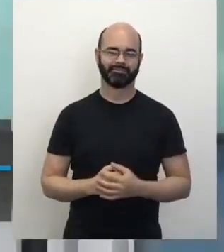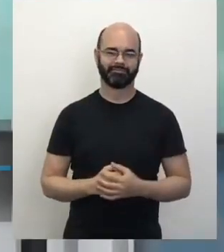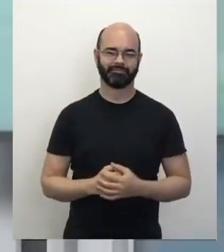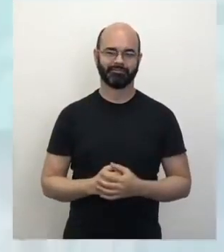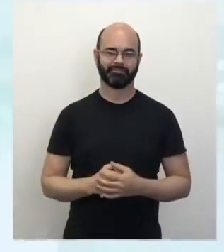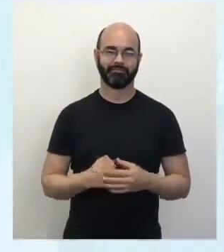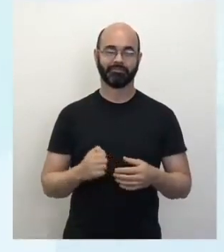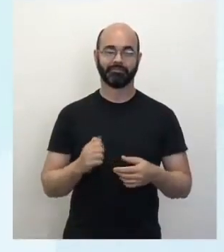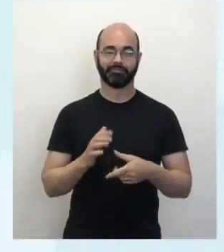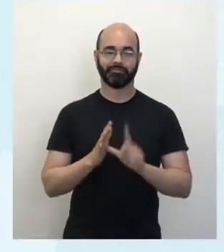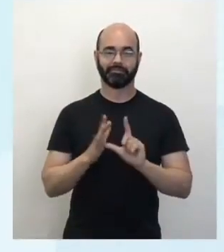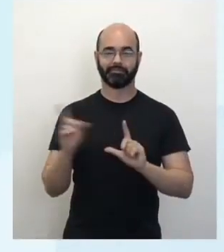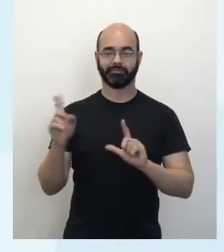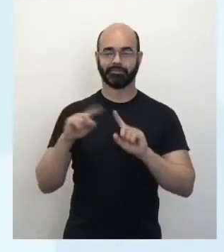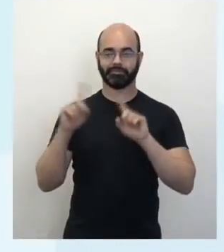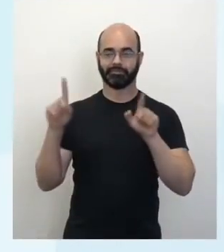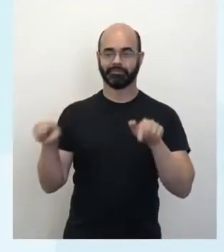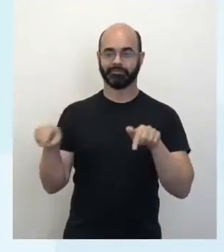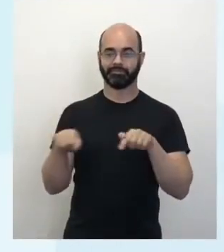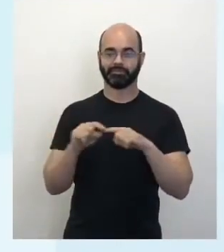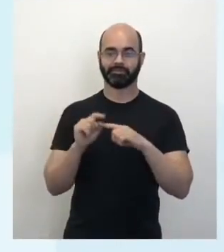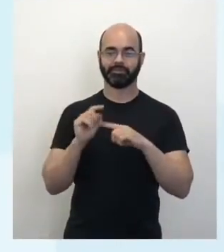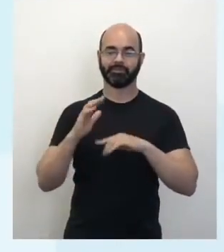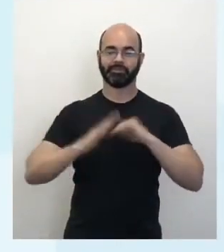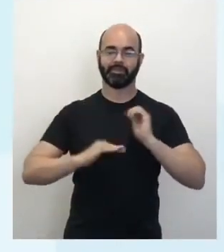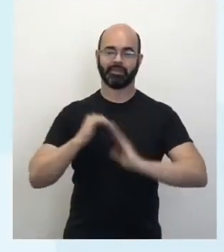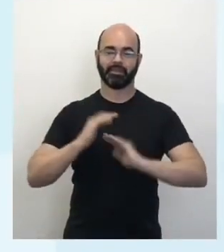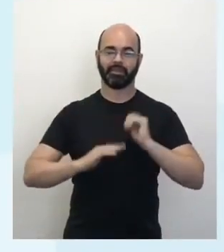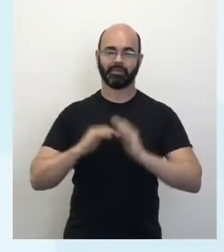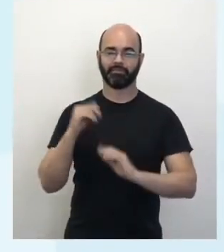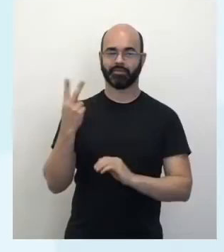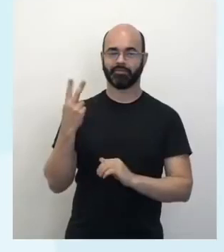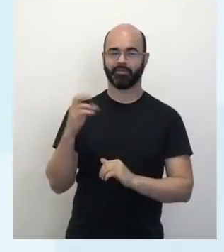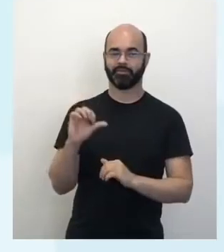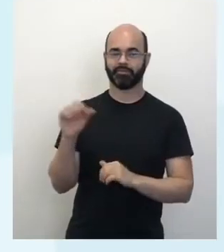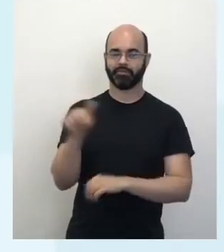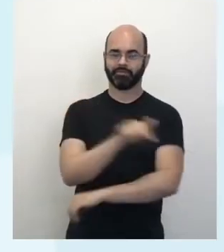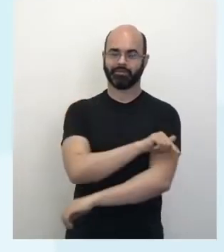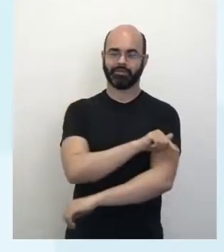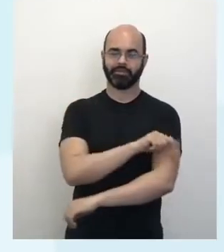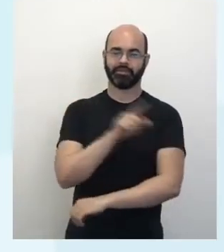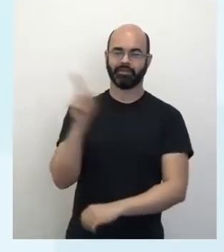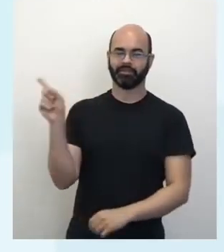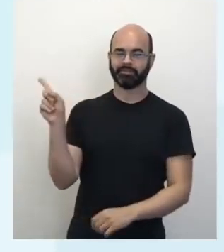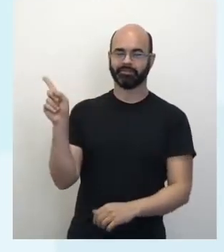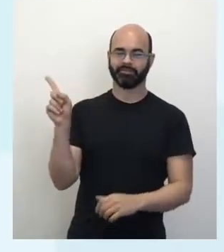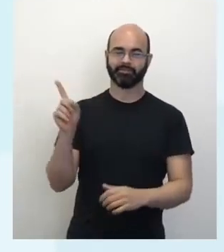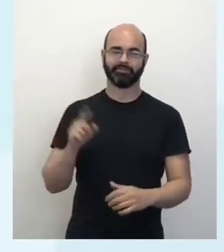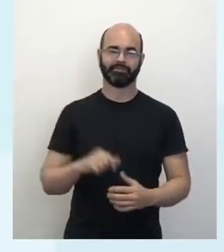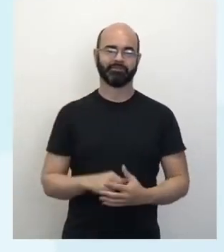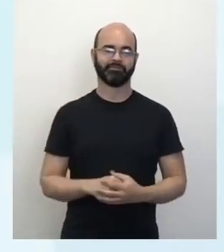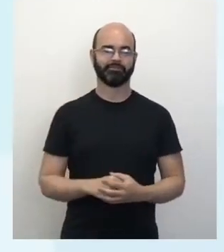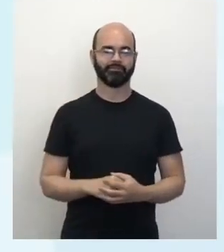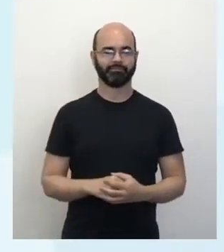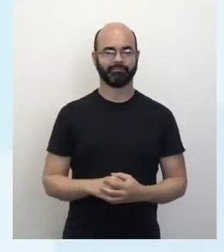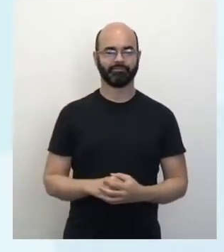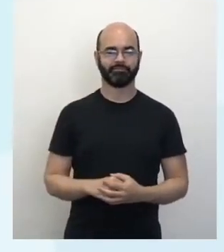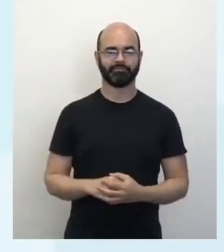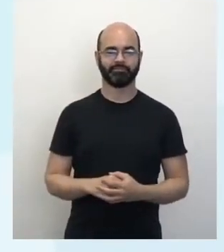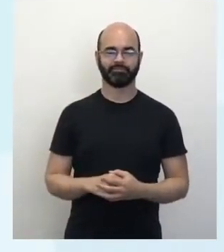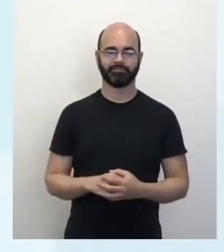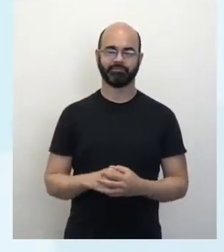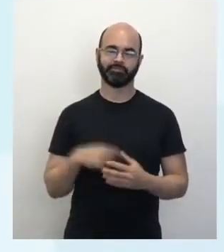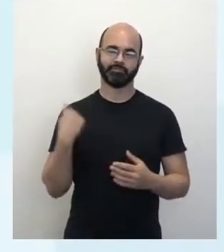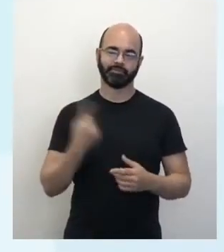aí a habilidade na telinha, né? Nós falamos aí da habilidade 29 do 7º ano, né? Estamos trabalhando essa ideia aí